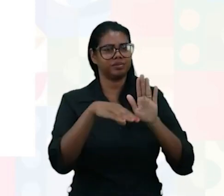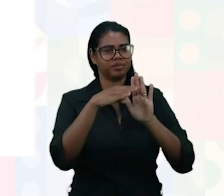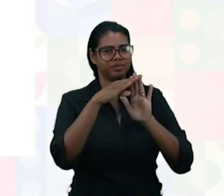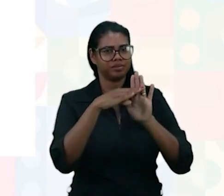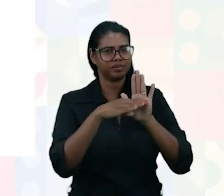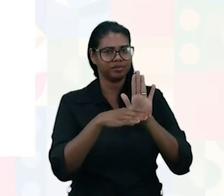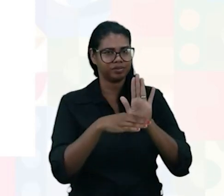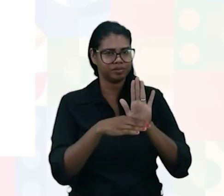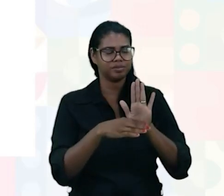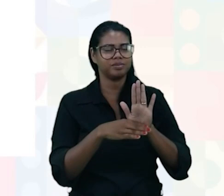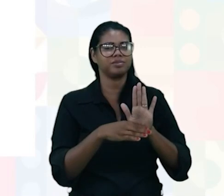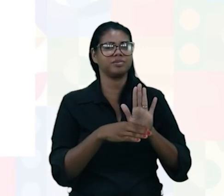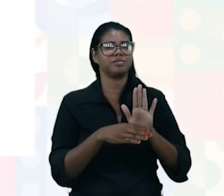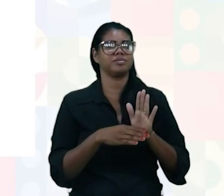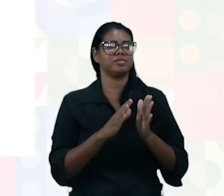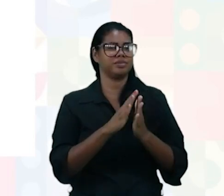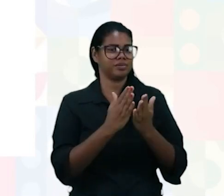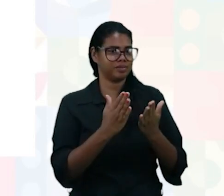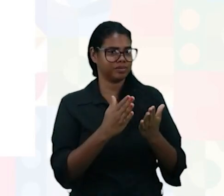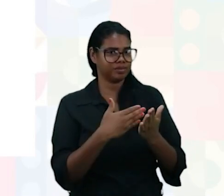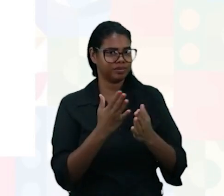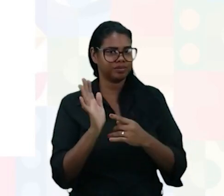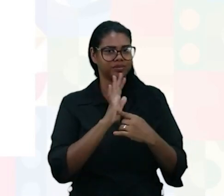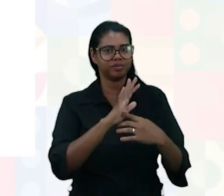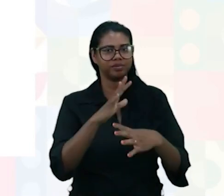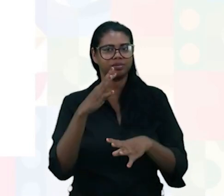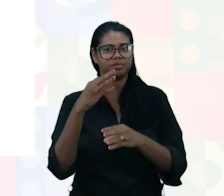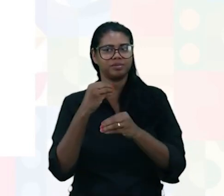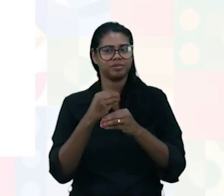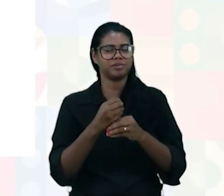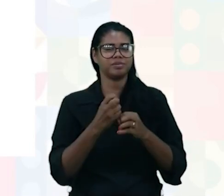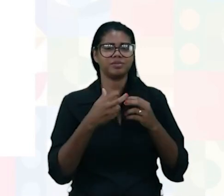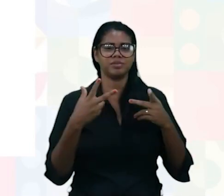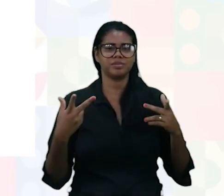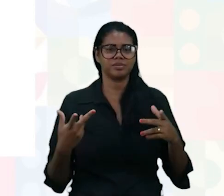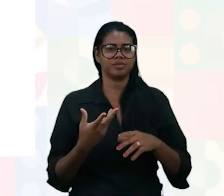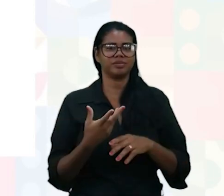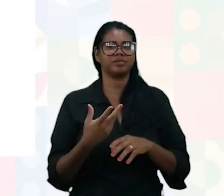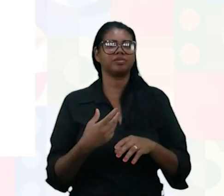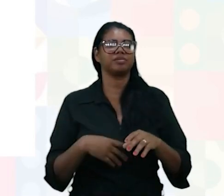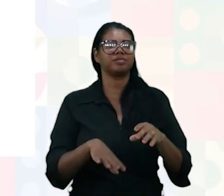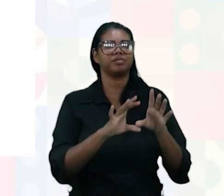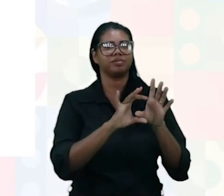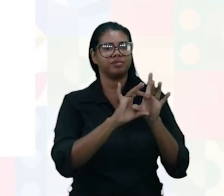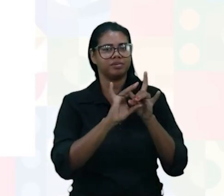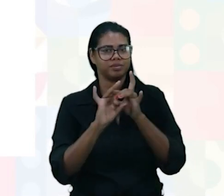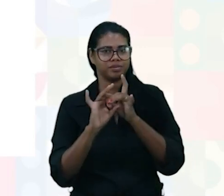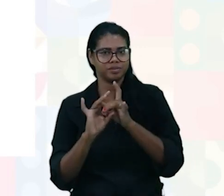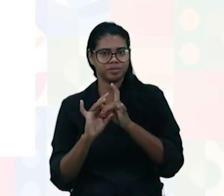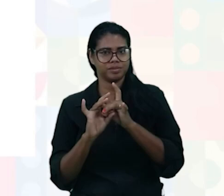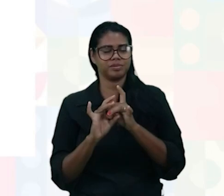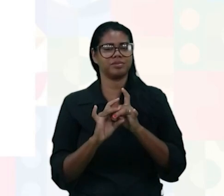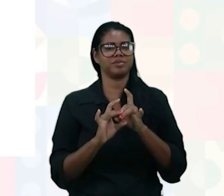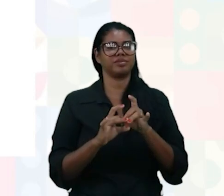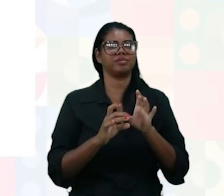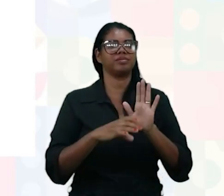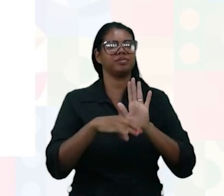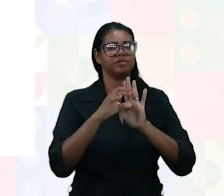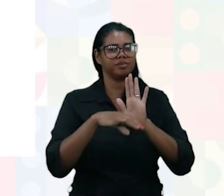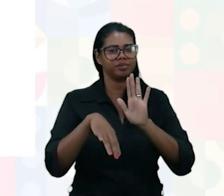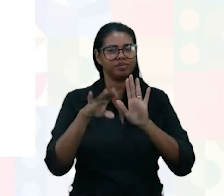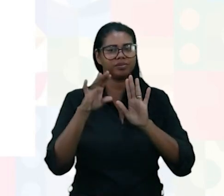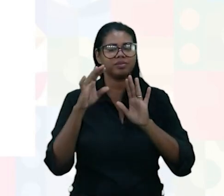em um único livro, a gente pode encontrar, vários assuntos, tá certo? E esses assuntos serem bem específicos. Por